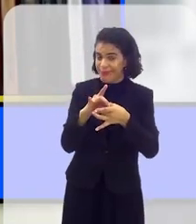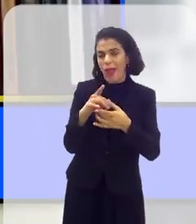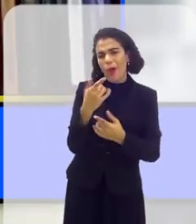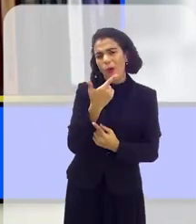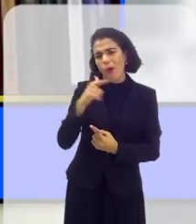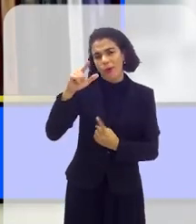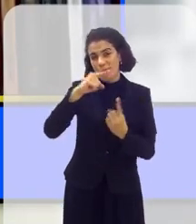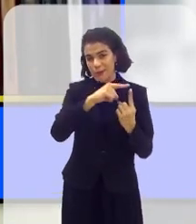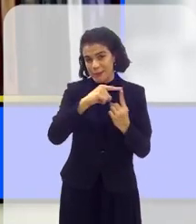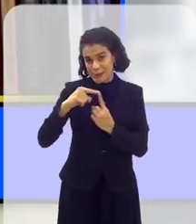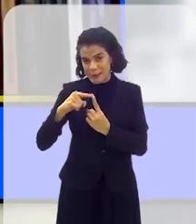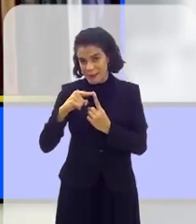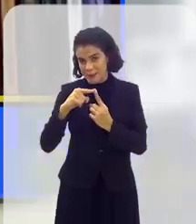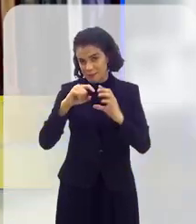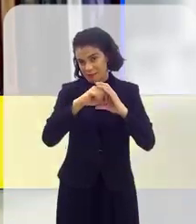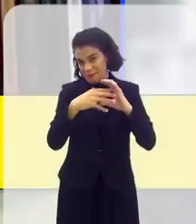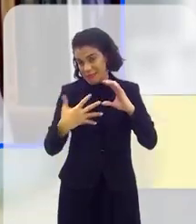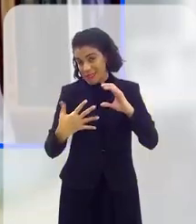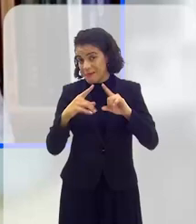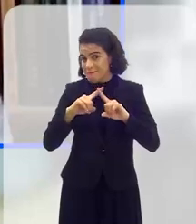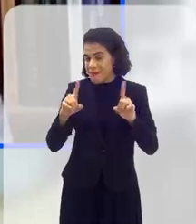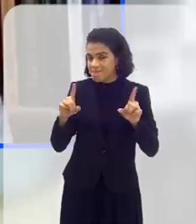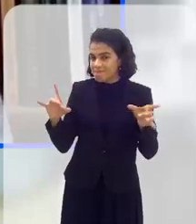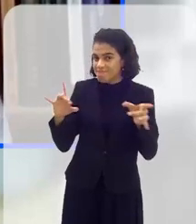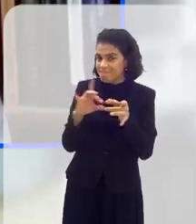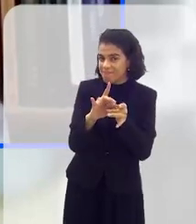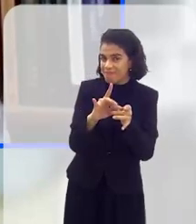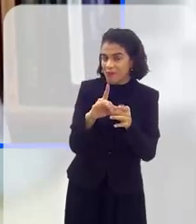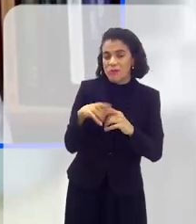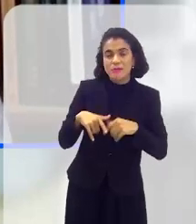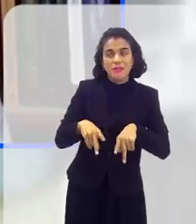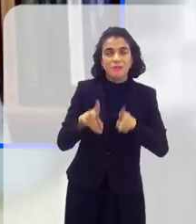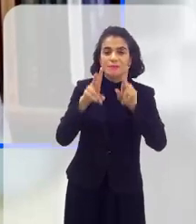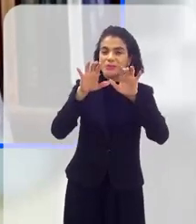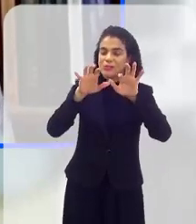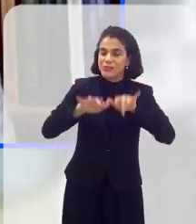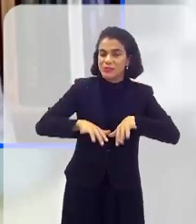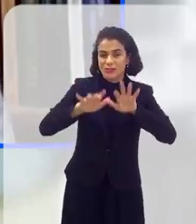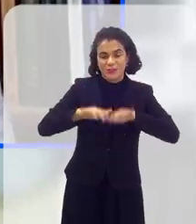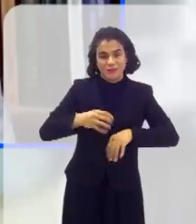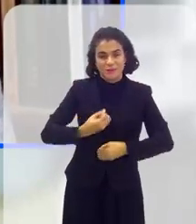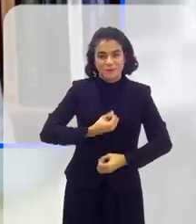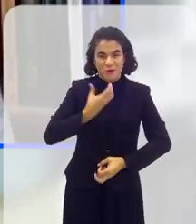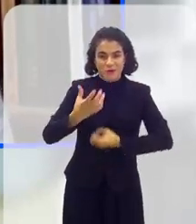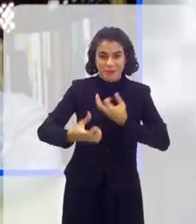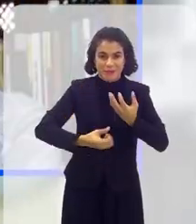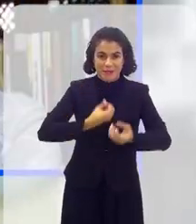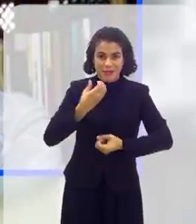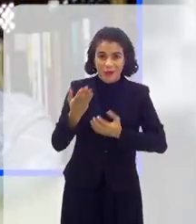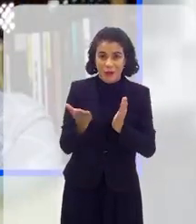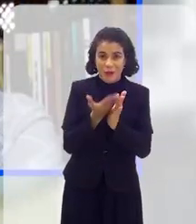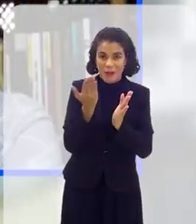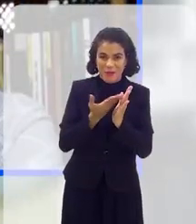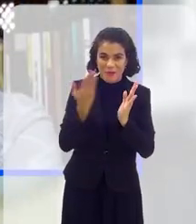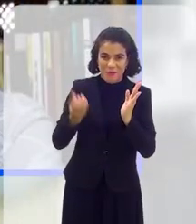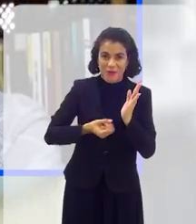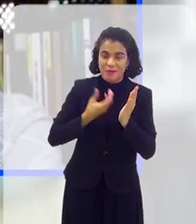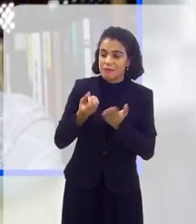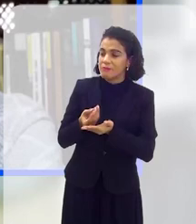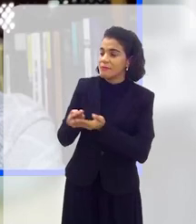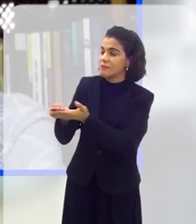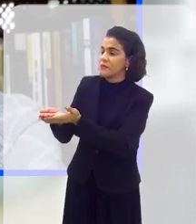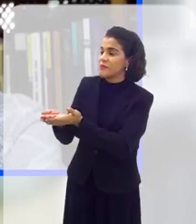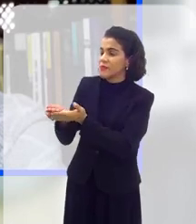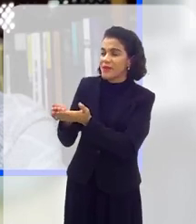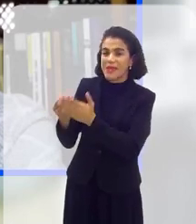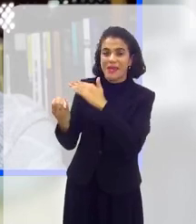escrita é muito importante. É um outro estilo, né? Mas é um estilo muito importante. Eu sempre escrevi poesia, cheguei a levar meu